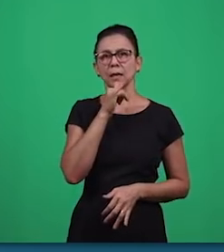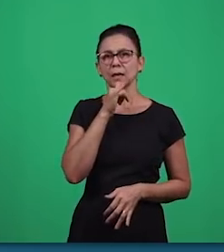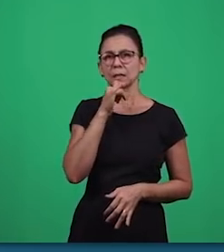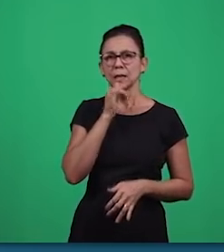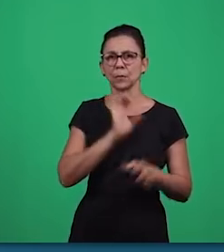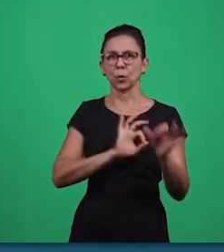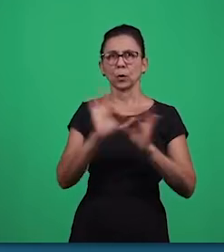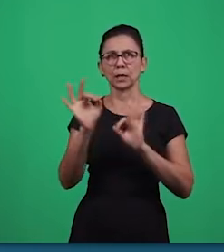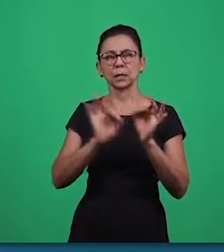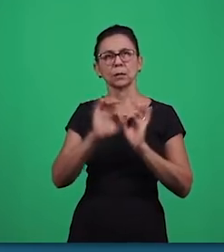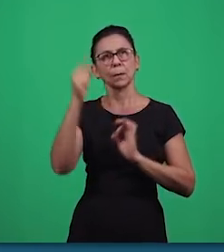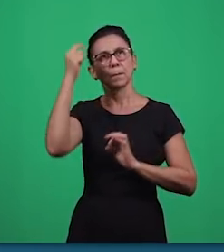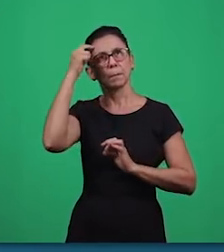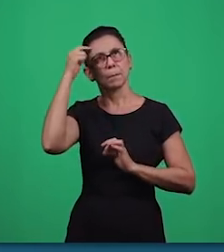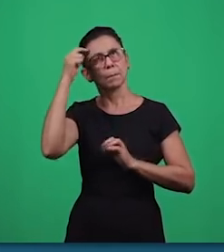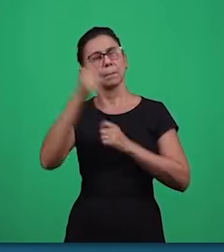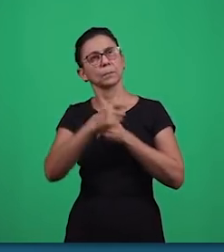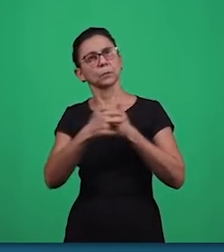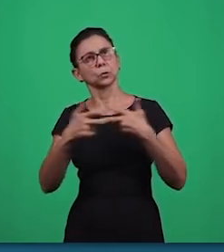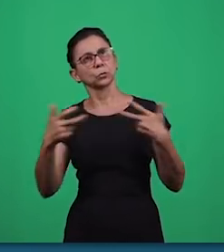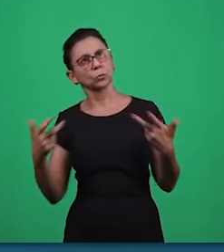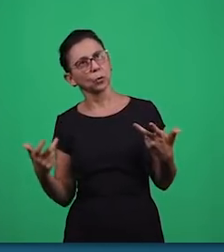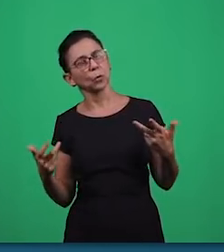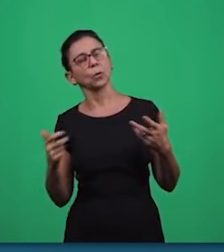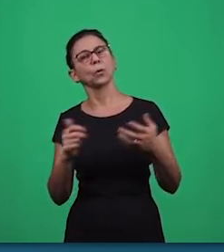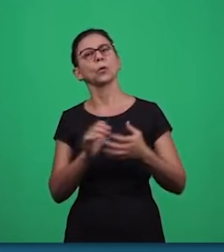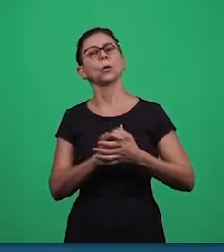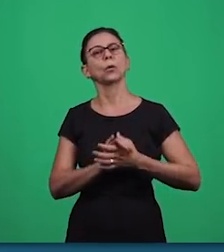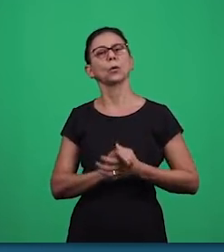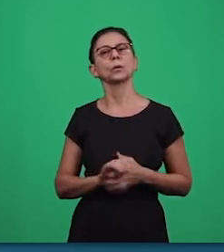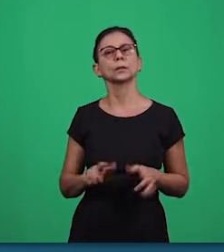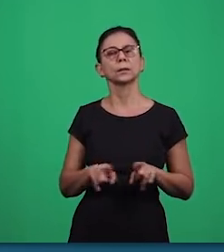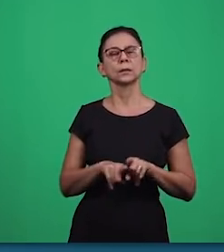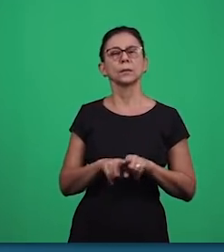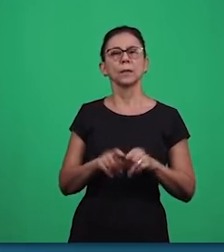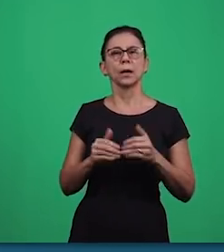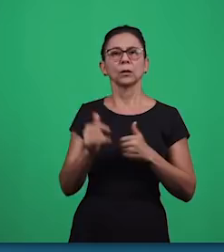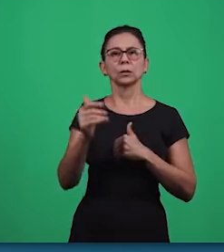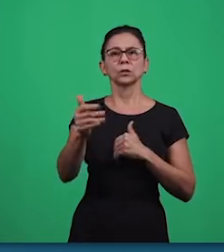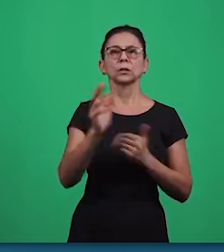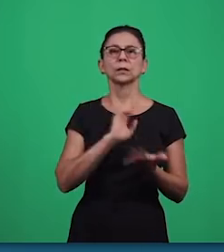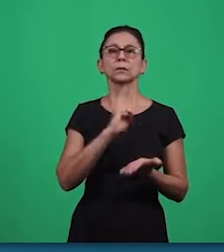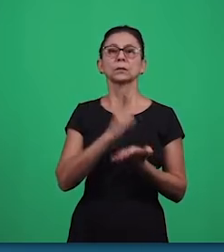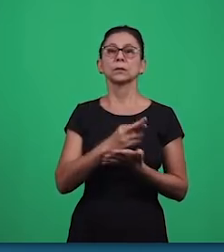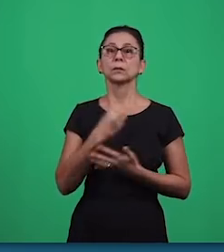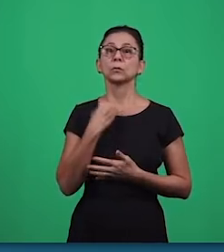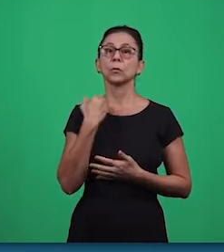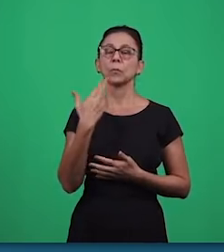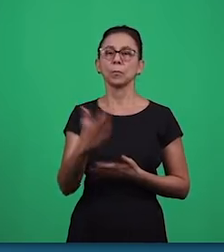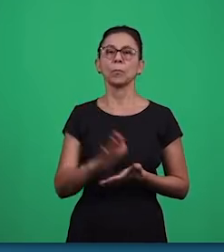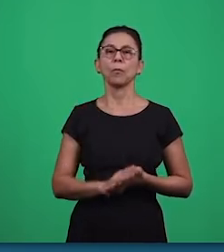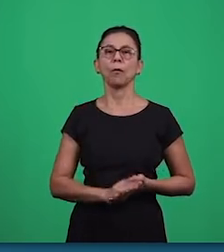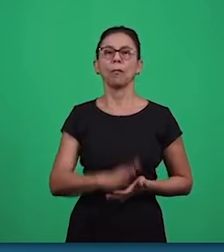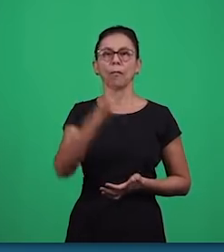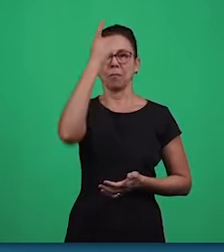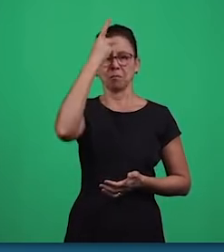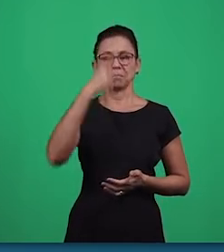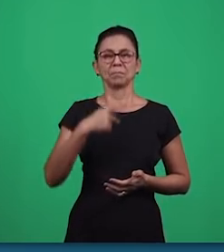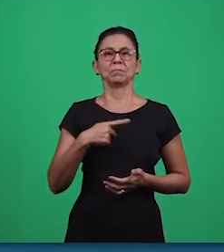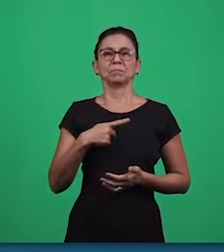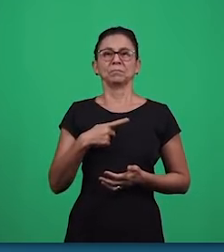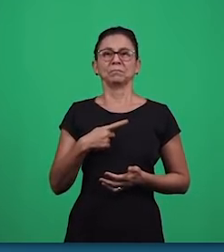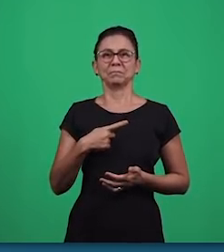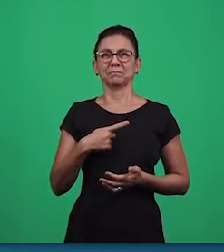uma organização do pensamento, por exemplo. Outro benefício da rotina é fortalecer a autonomia e